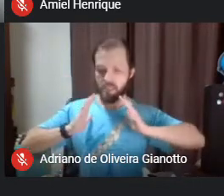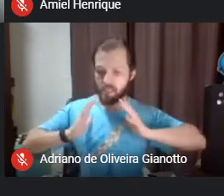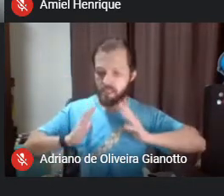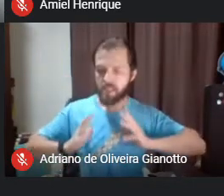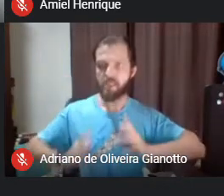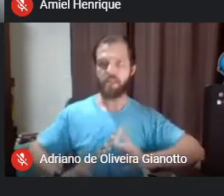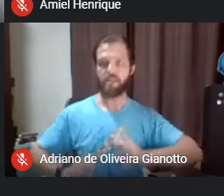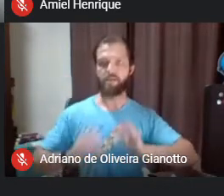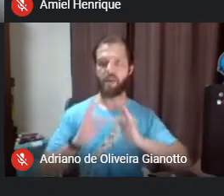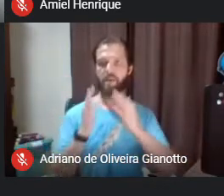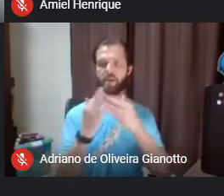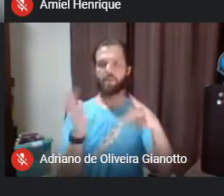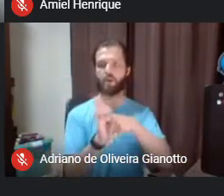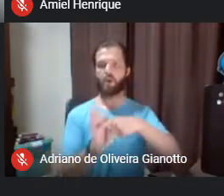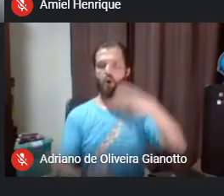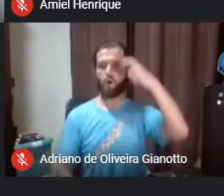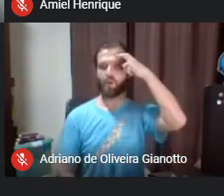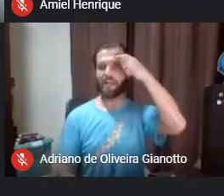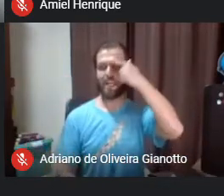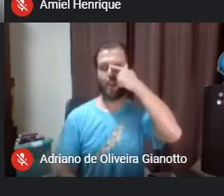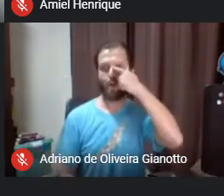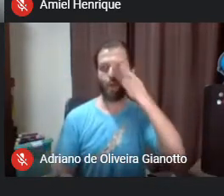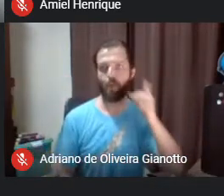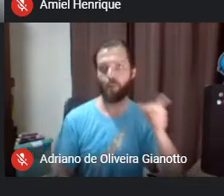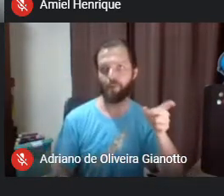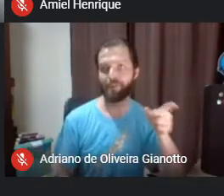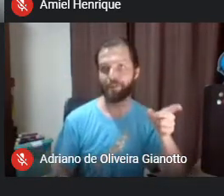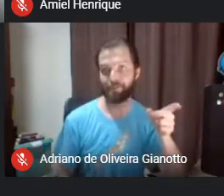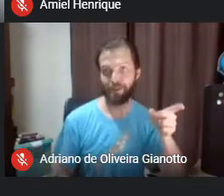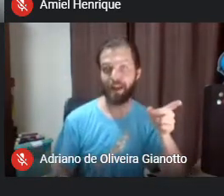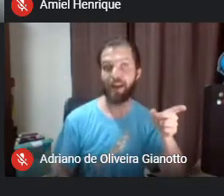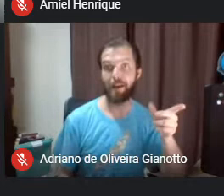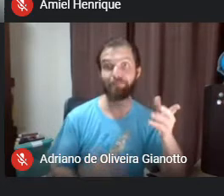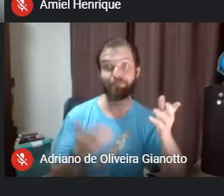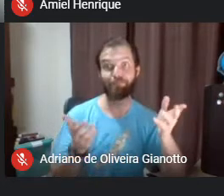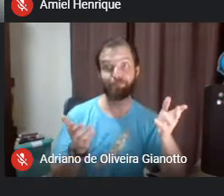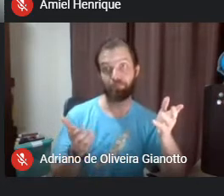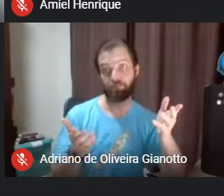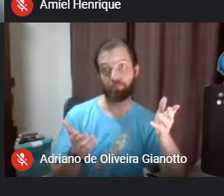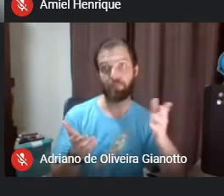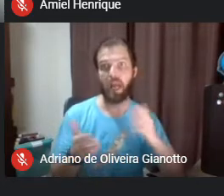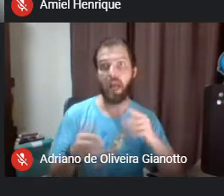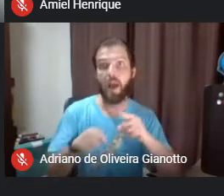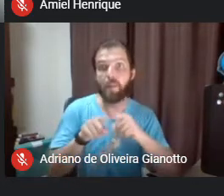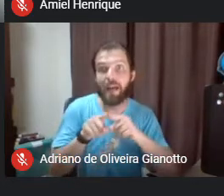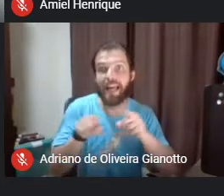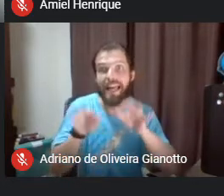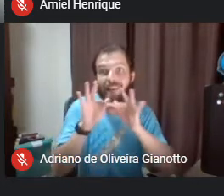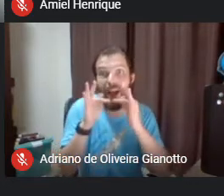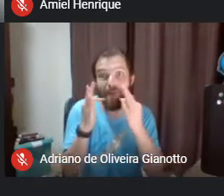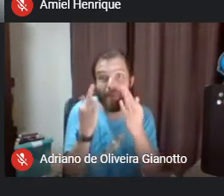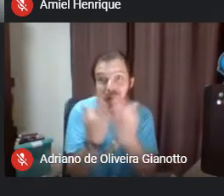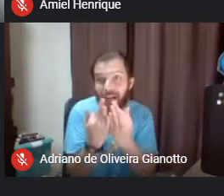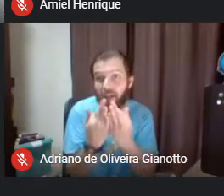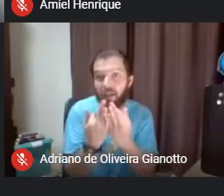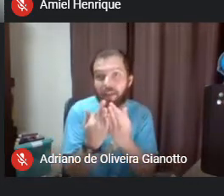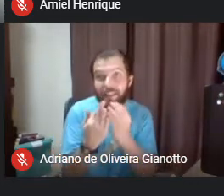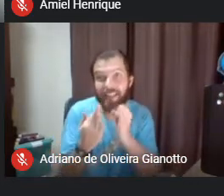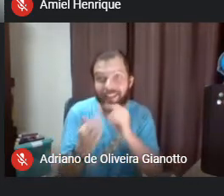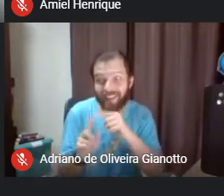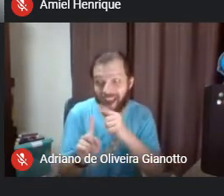eles acabavam descartando essas crianças, achavam que a família tinha que ser perfeita. Isso era